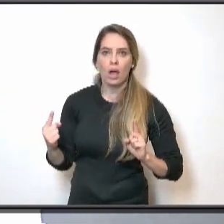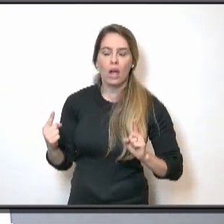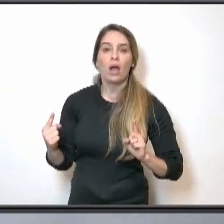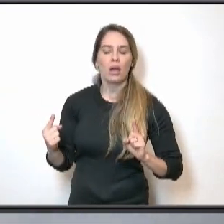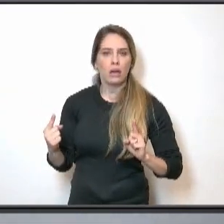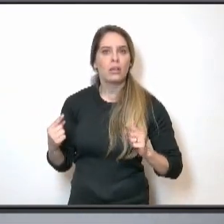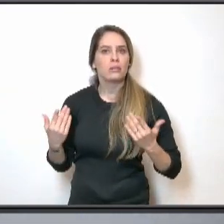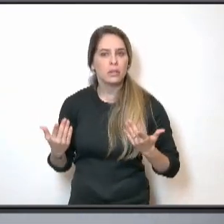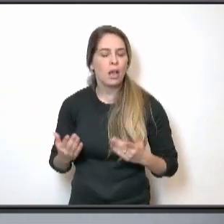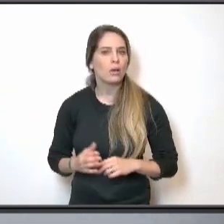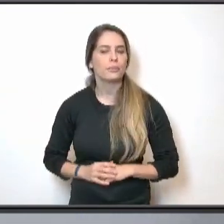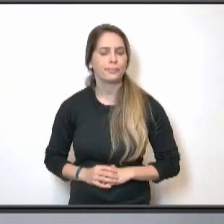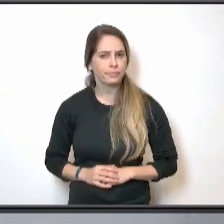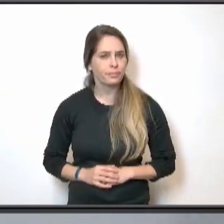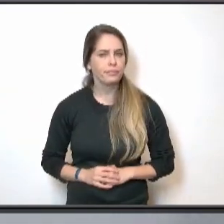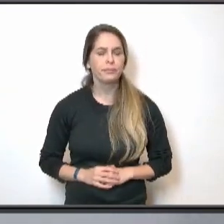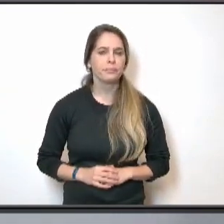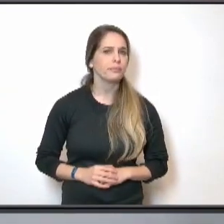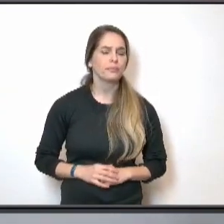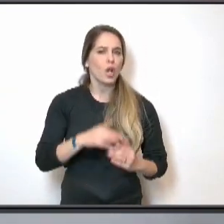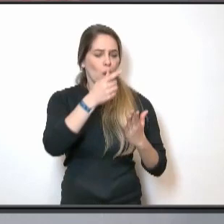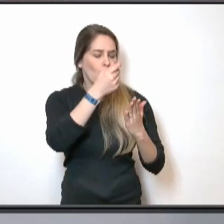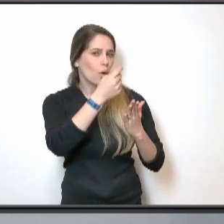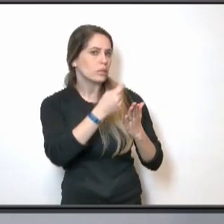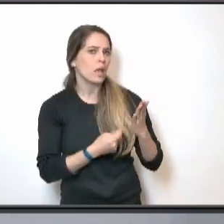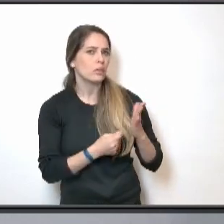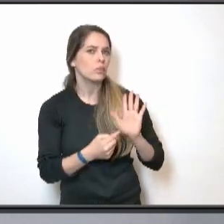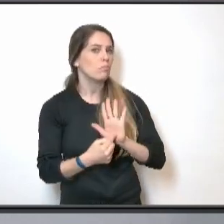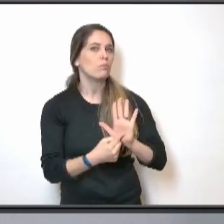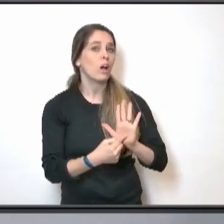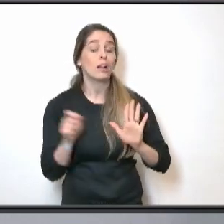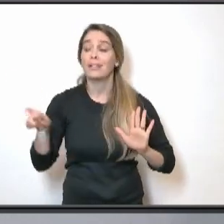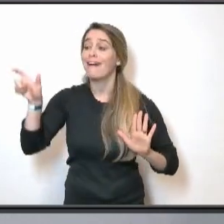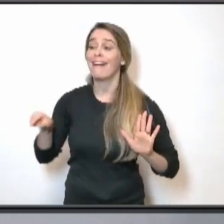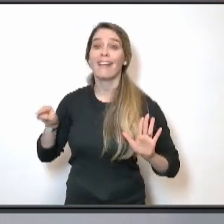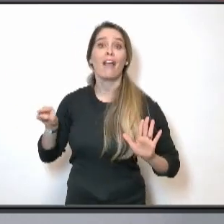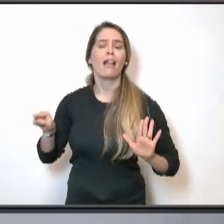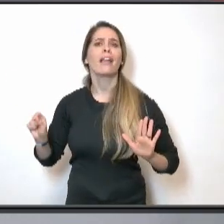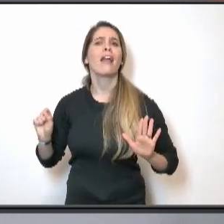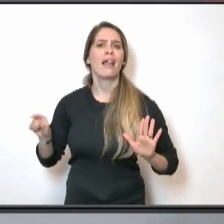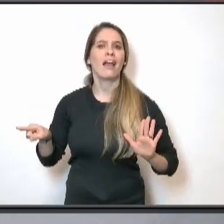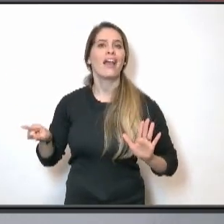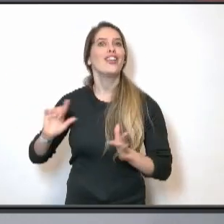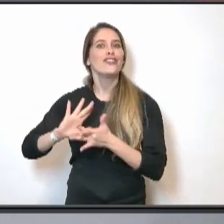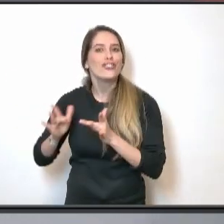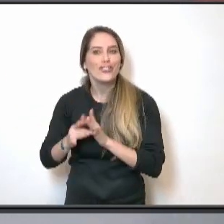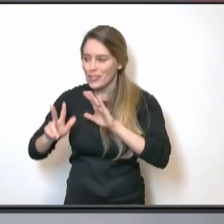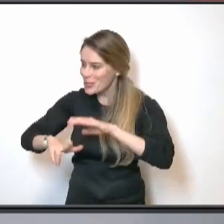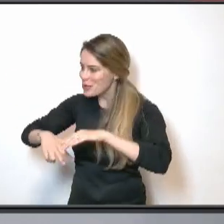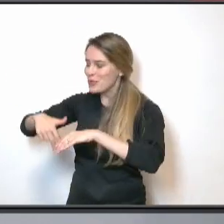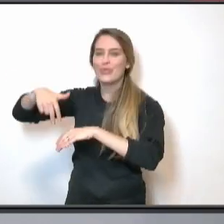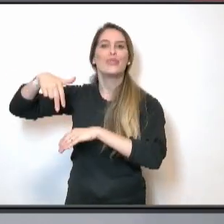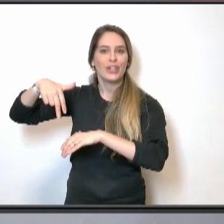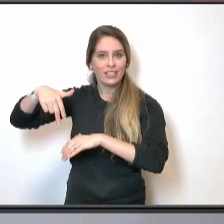E num primeiro momento, o texto já nos revela que é o Senhor Jesus, ressurreto, glorificado.